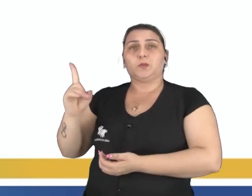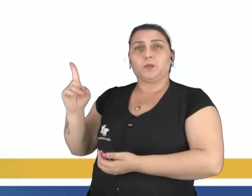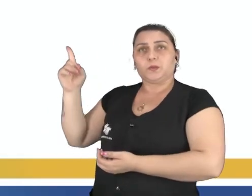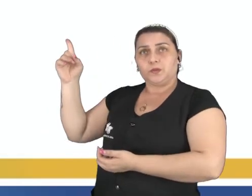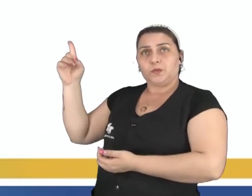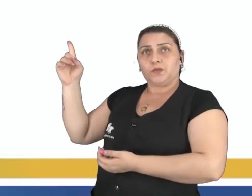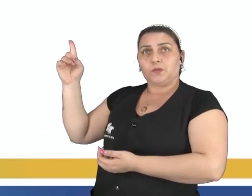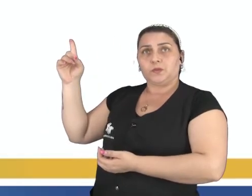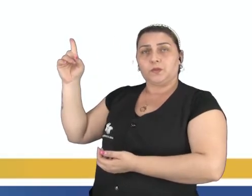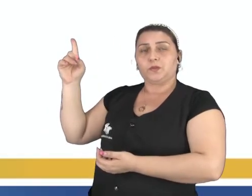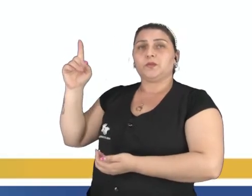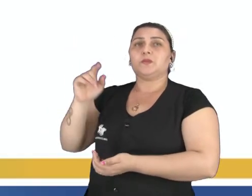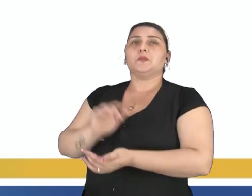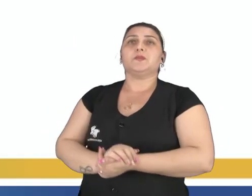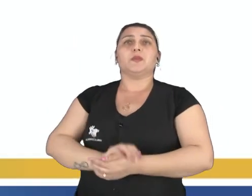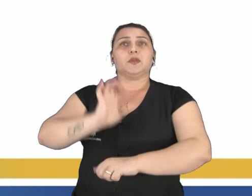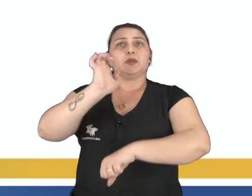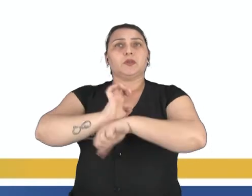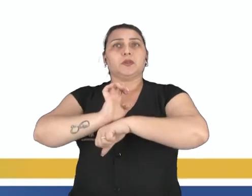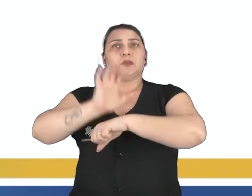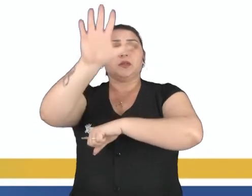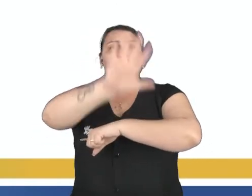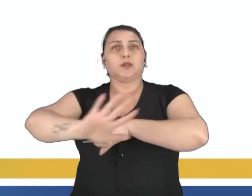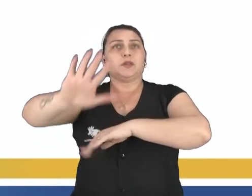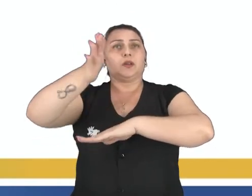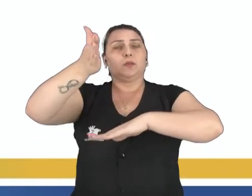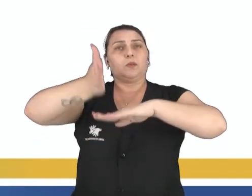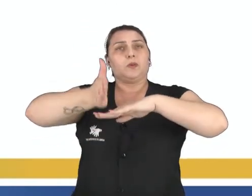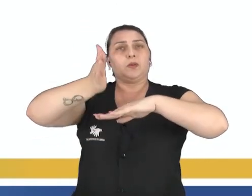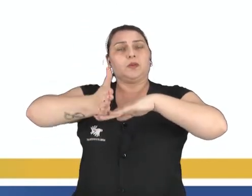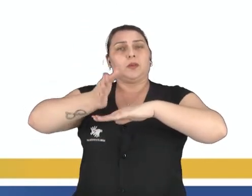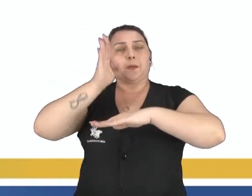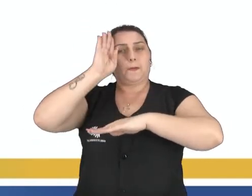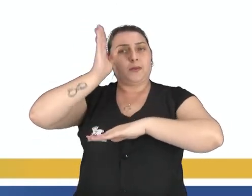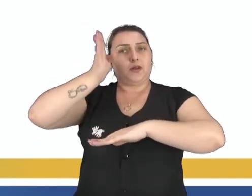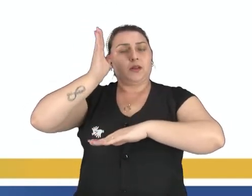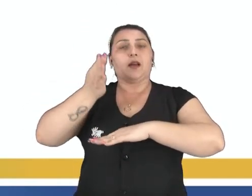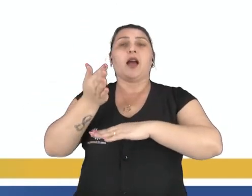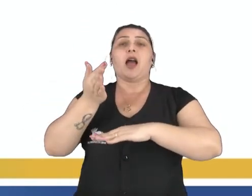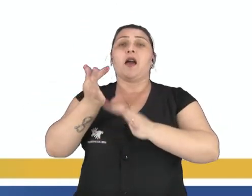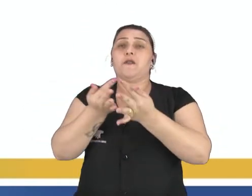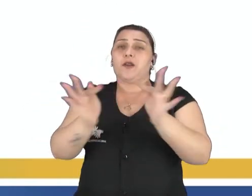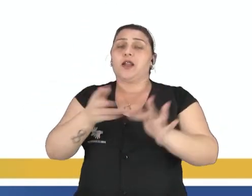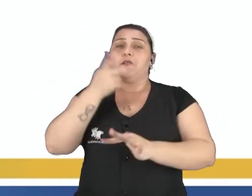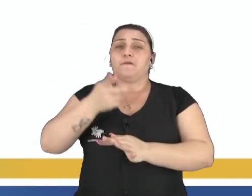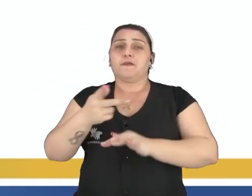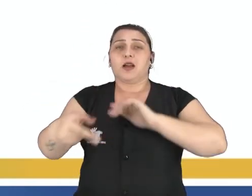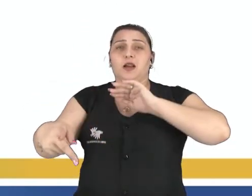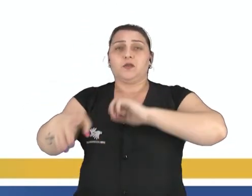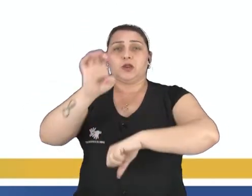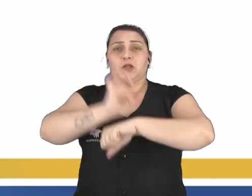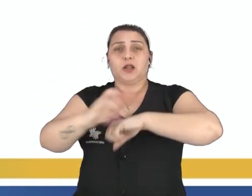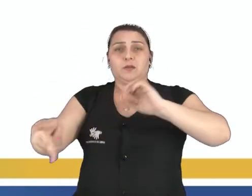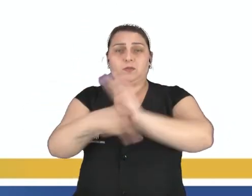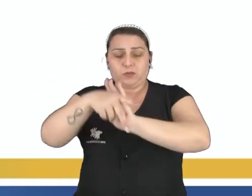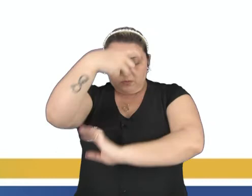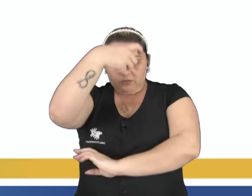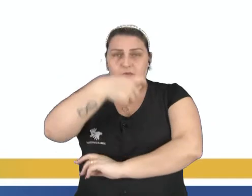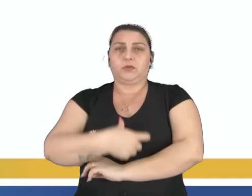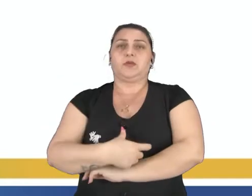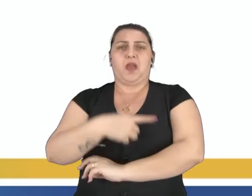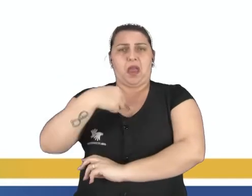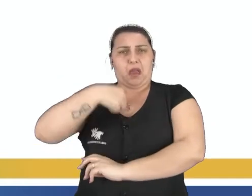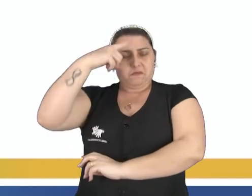dele, é um símbolo desse Estado nacional moderno, principalmente por essa frase que ele diz, o Estado sou eu, ou seja, eu